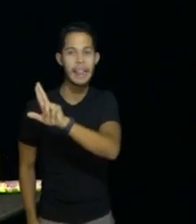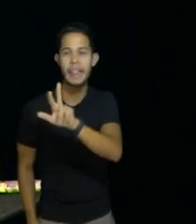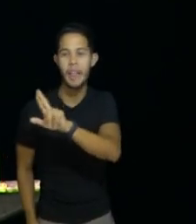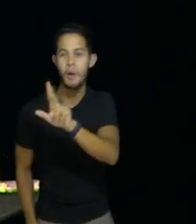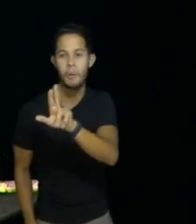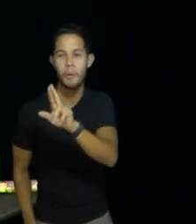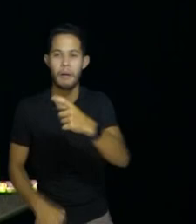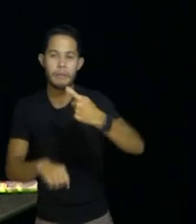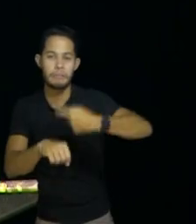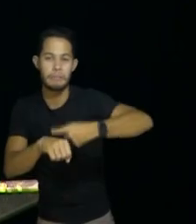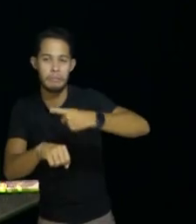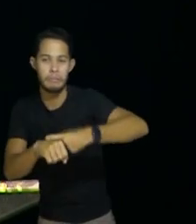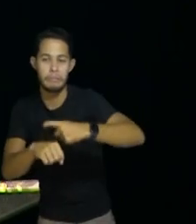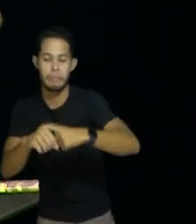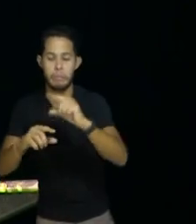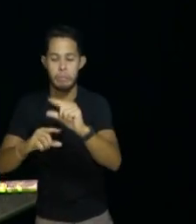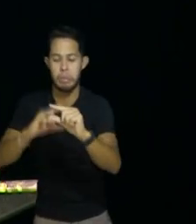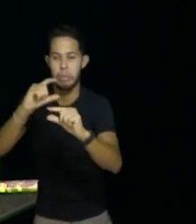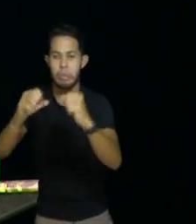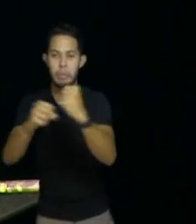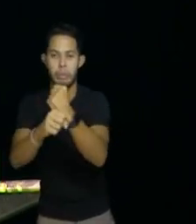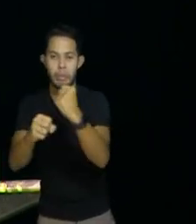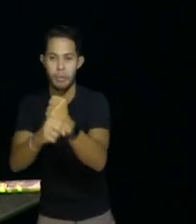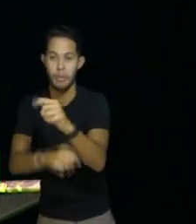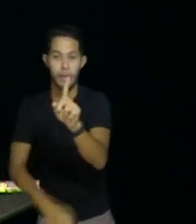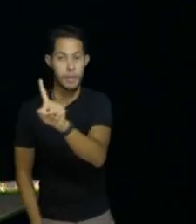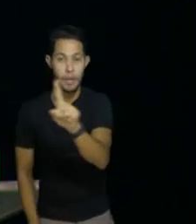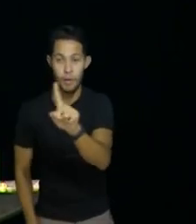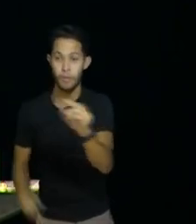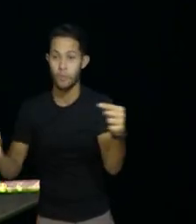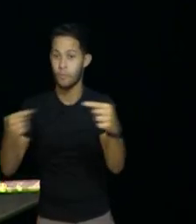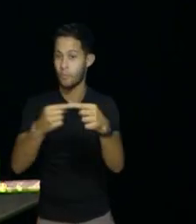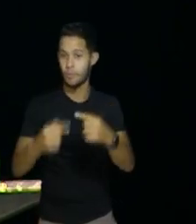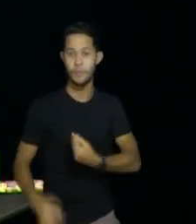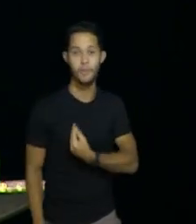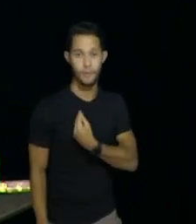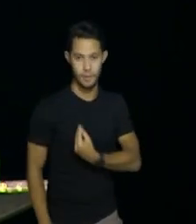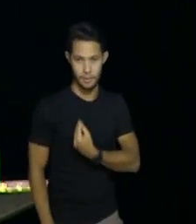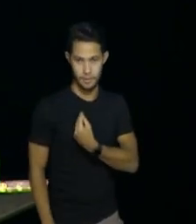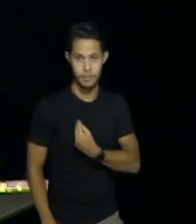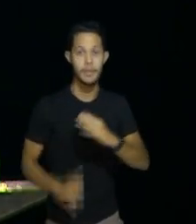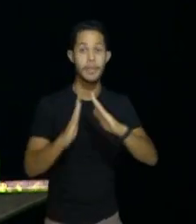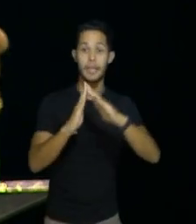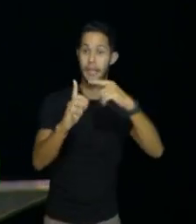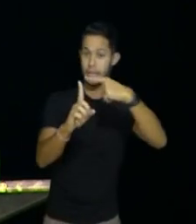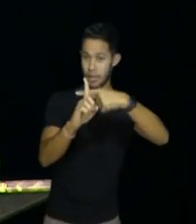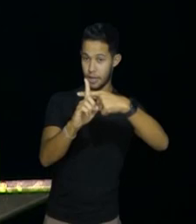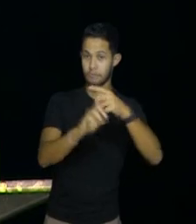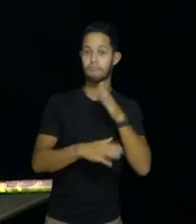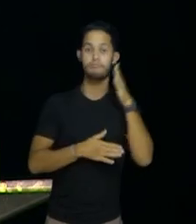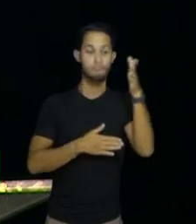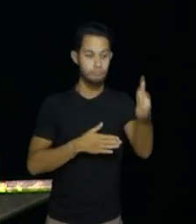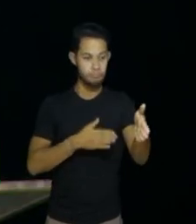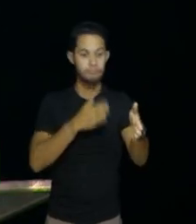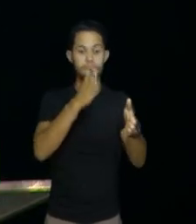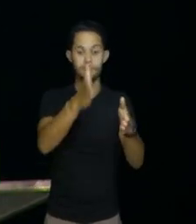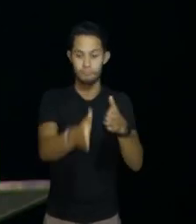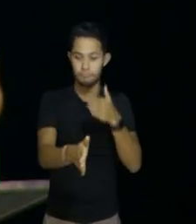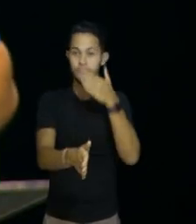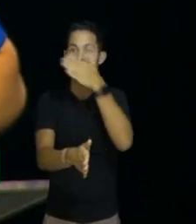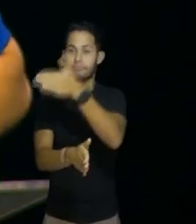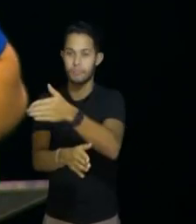as pessoas vão a lugares para ajudar os menos favorecidos, que nem o poder público, muitas